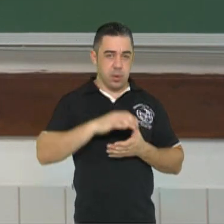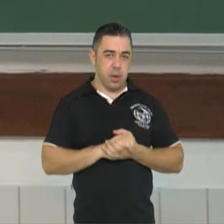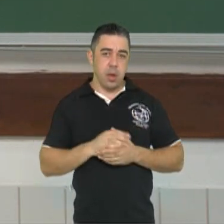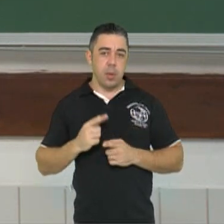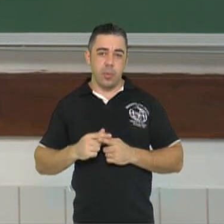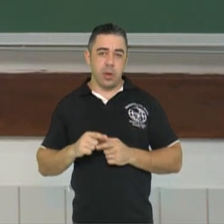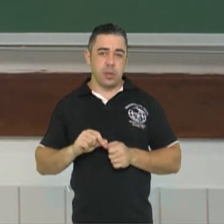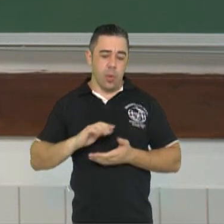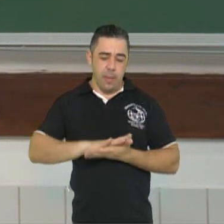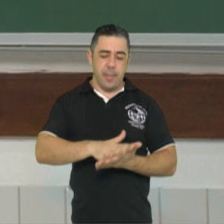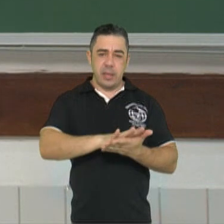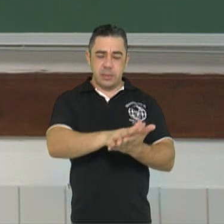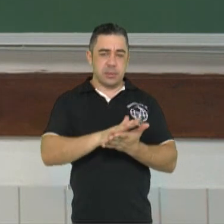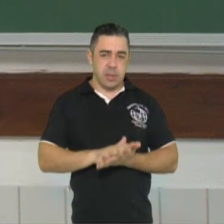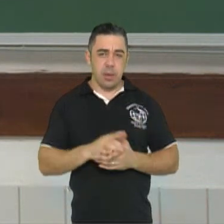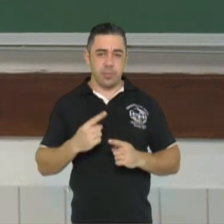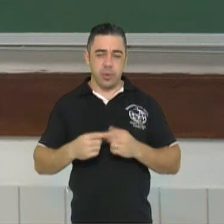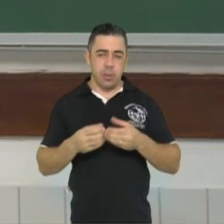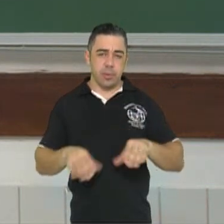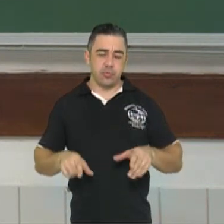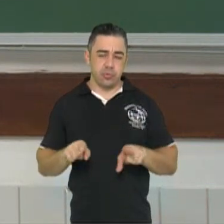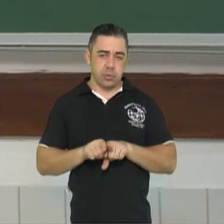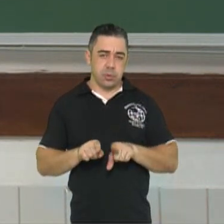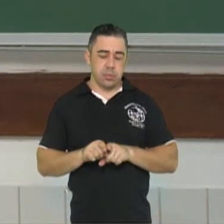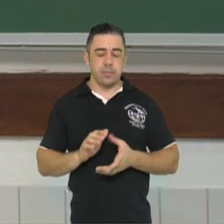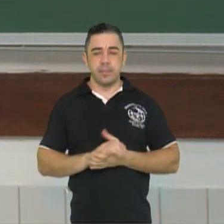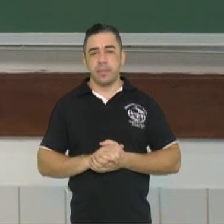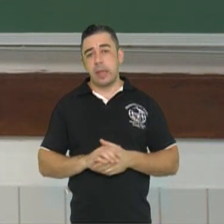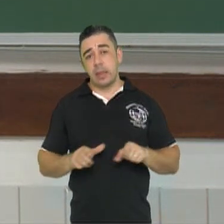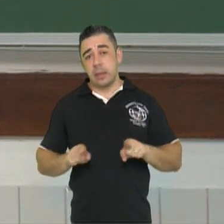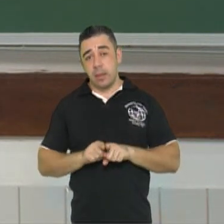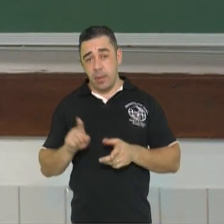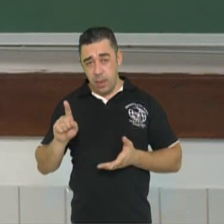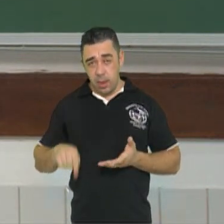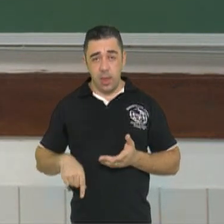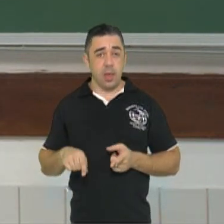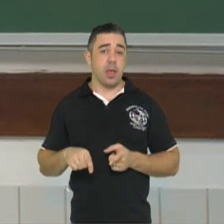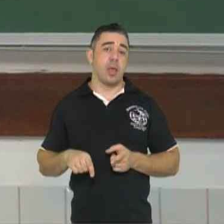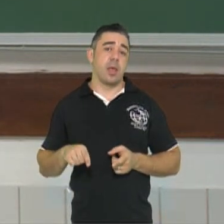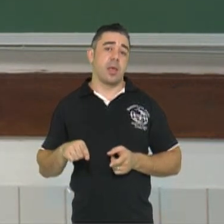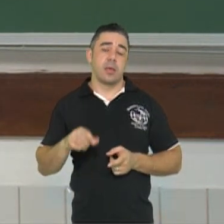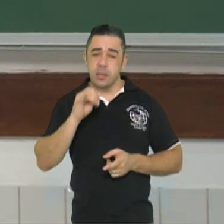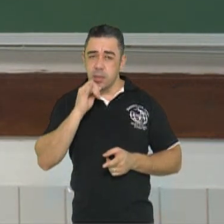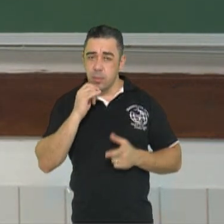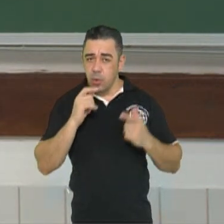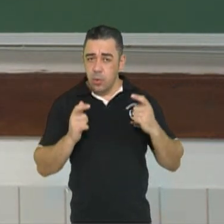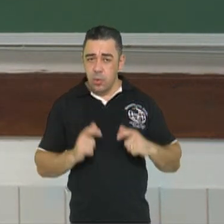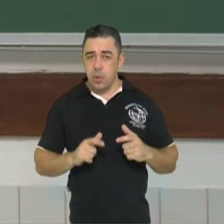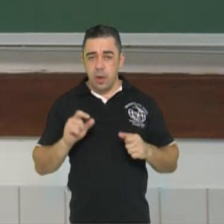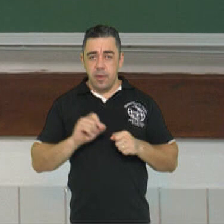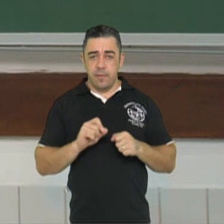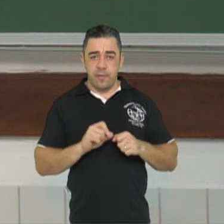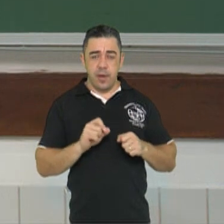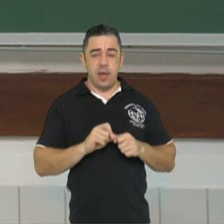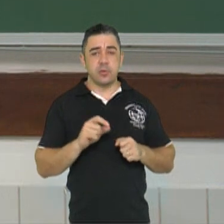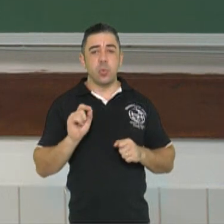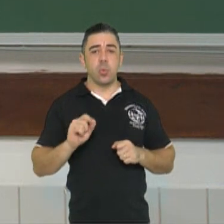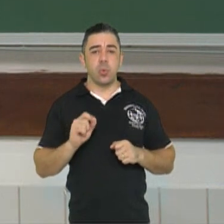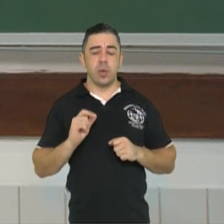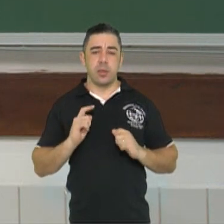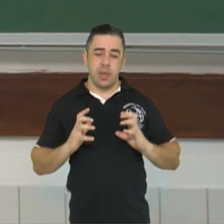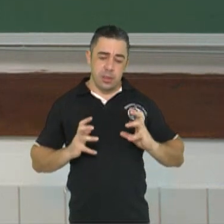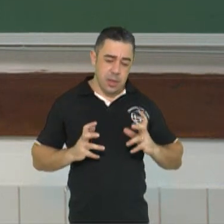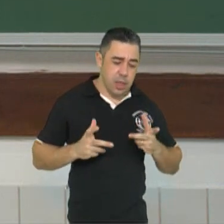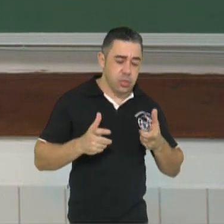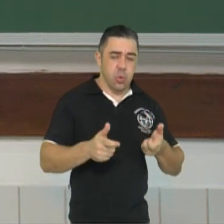não compactar aquele solo, porque prejudica também. E fora que a gente tem isso bastante também em locais de agricultura, né? Que passa o